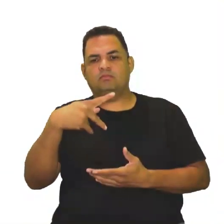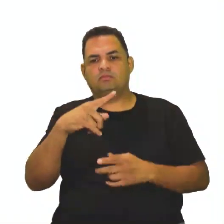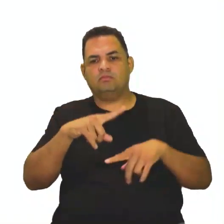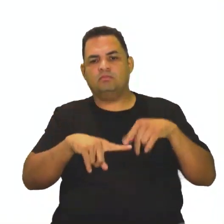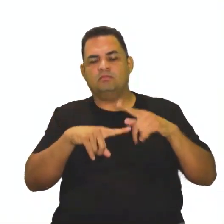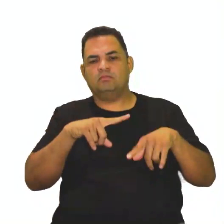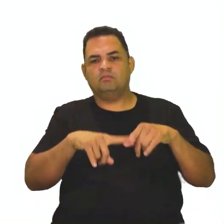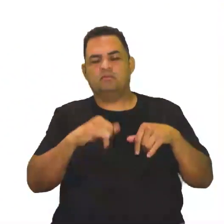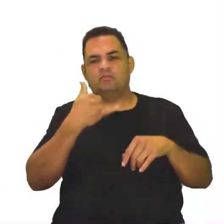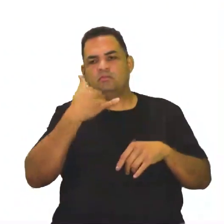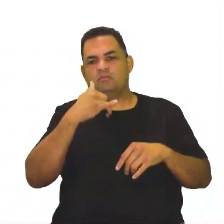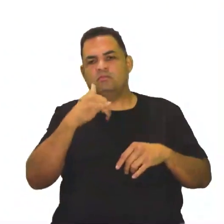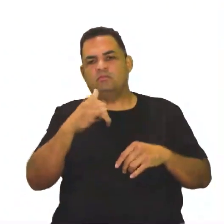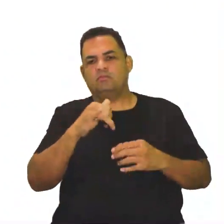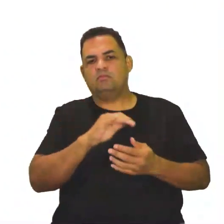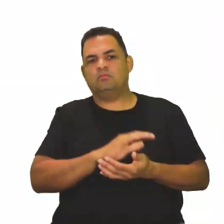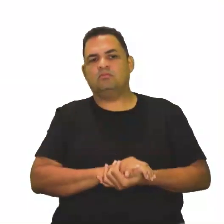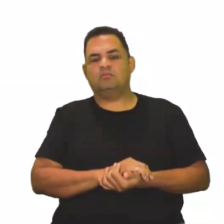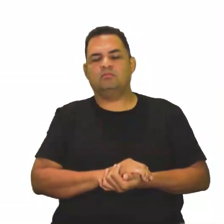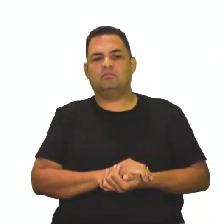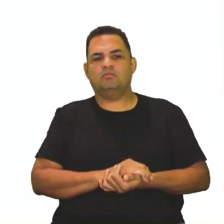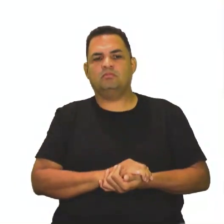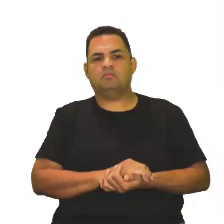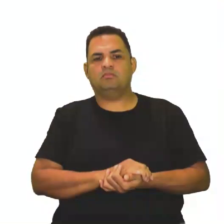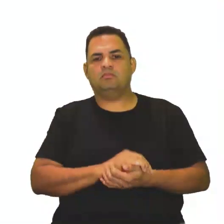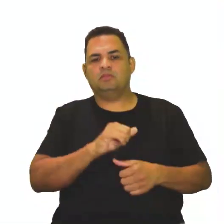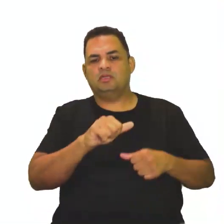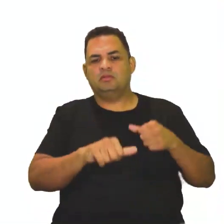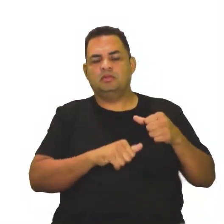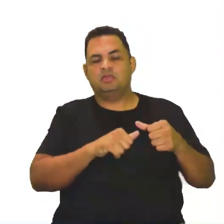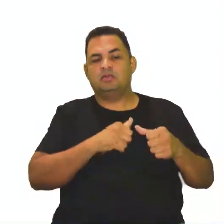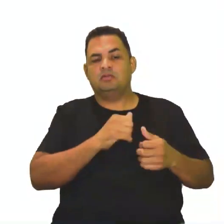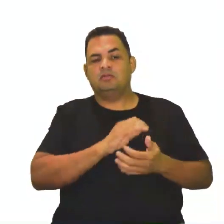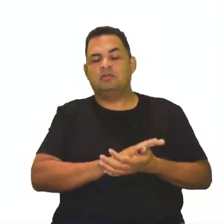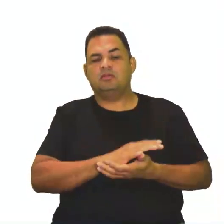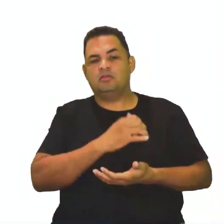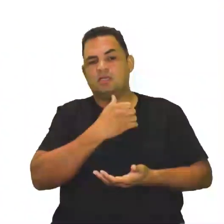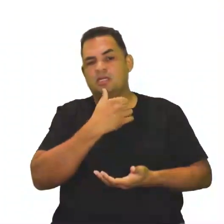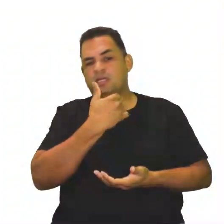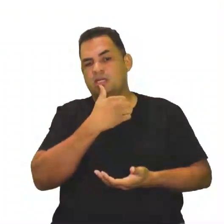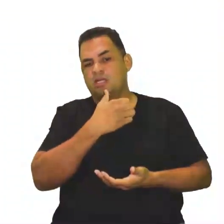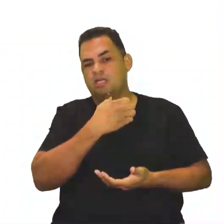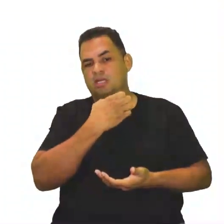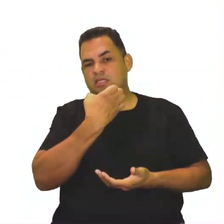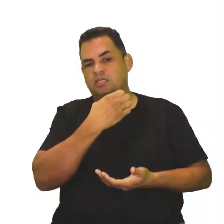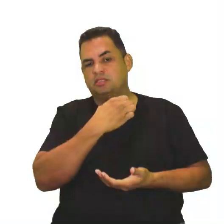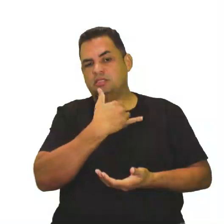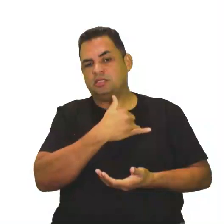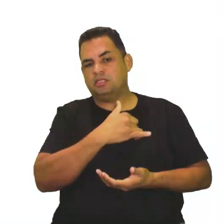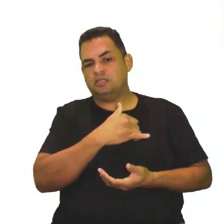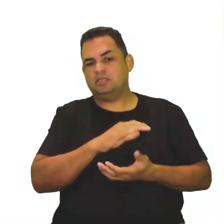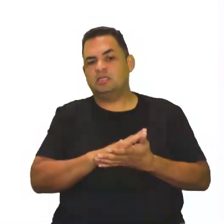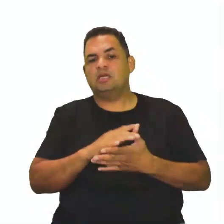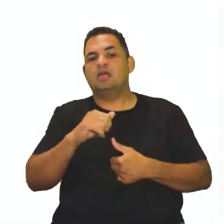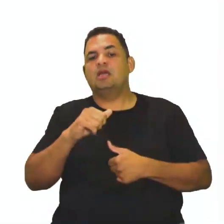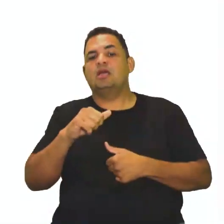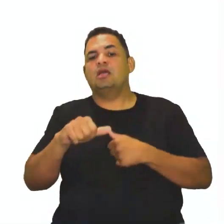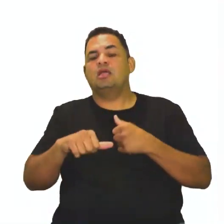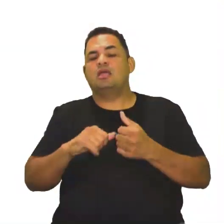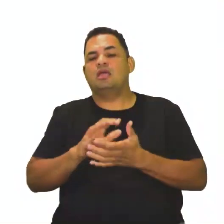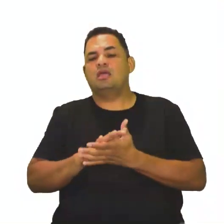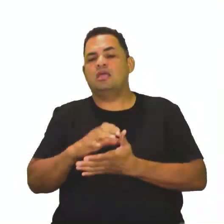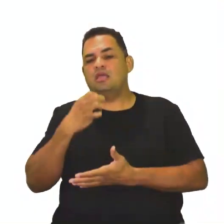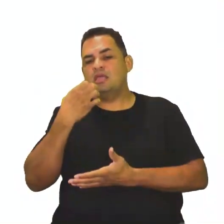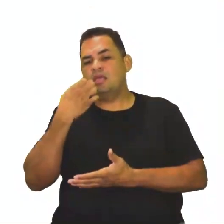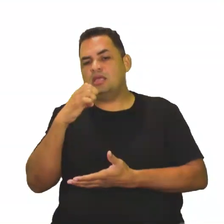elétrico em transformar energia térmica, em transformar energia elétrica em energia térmica, ok?